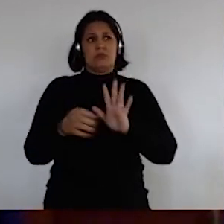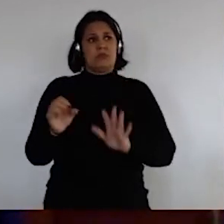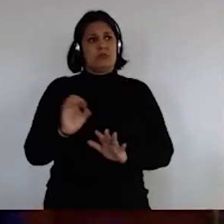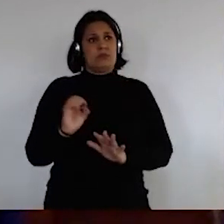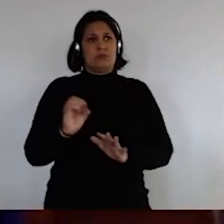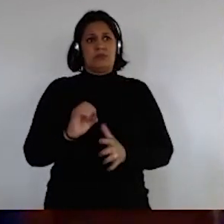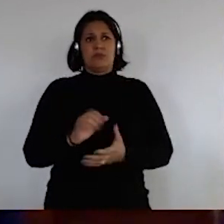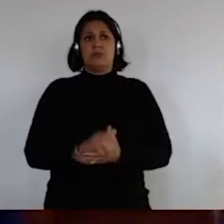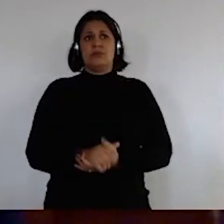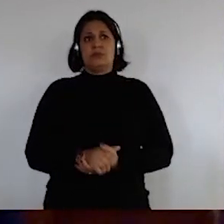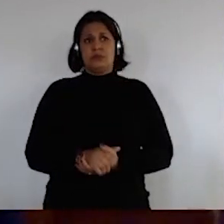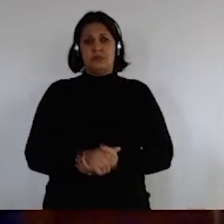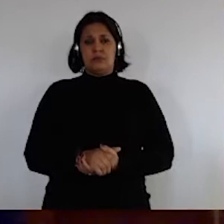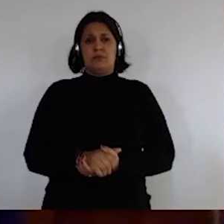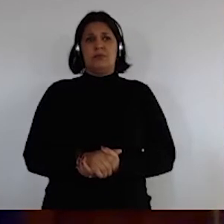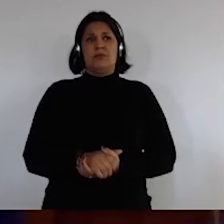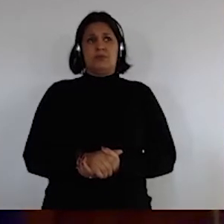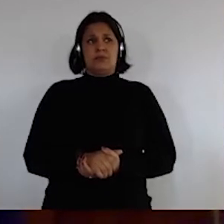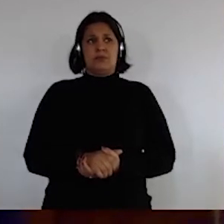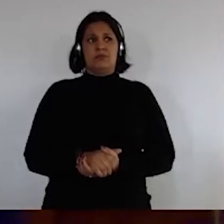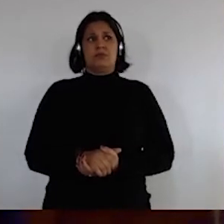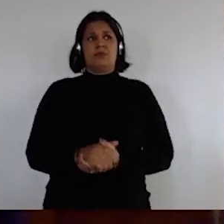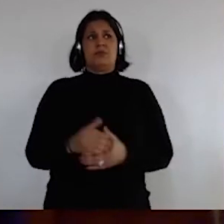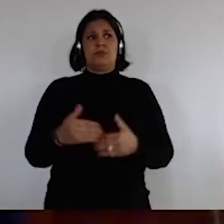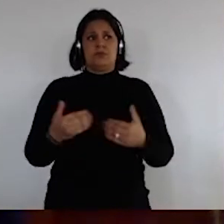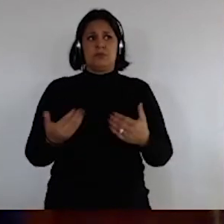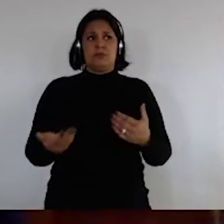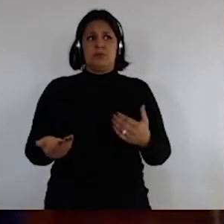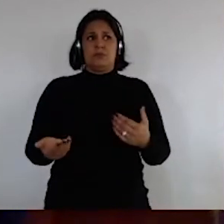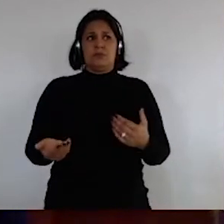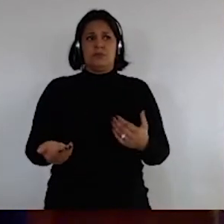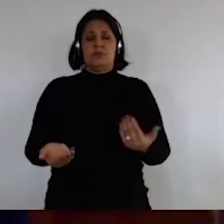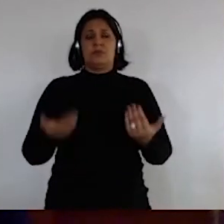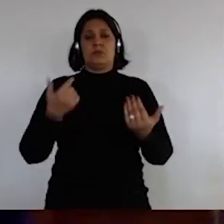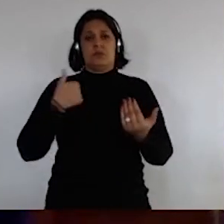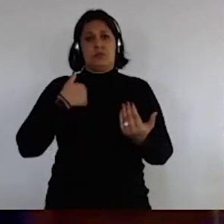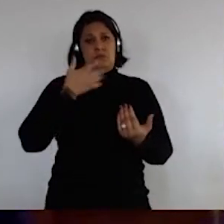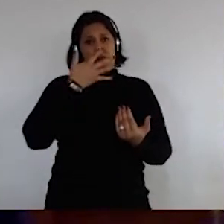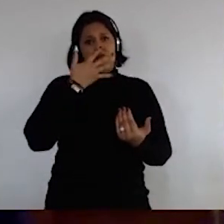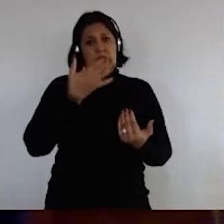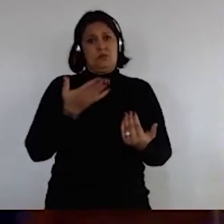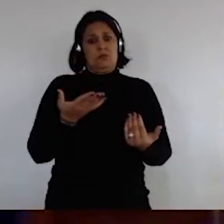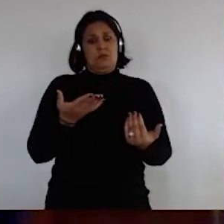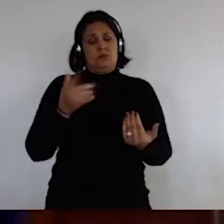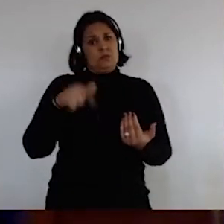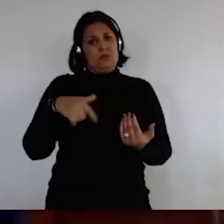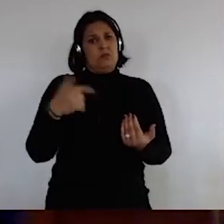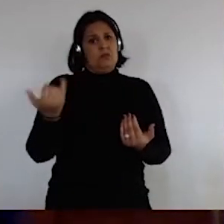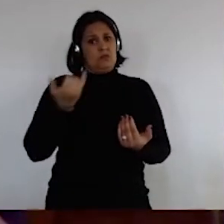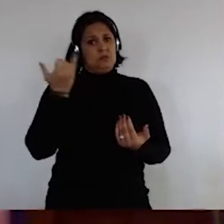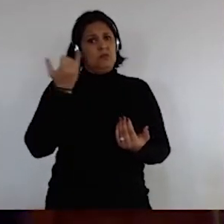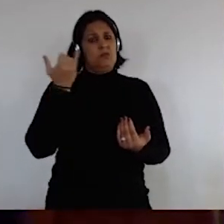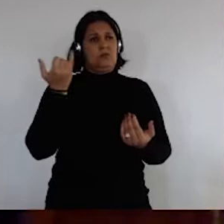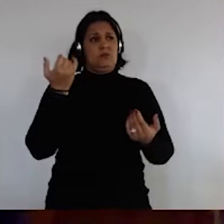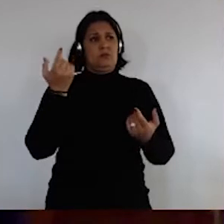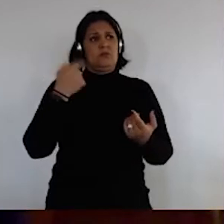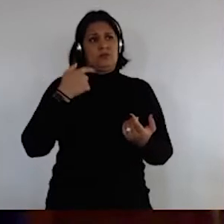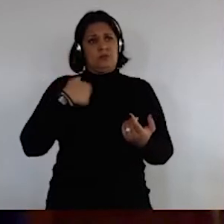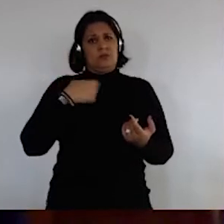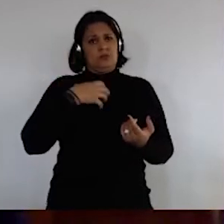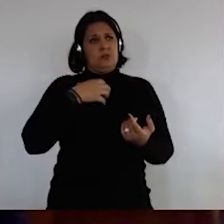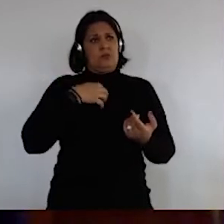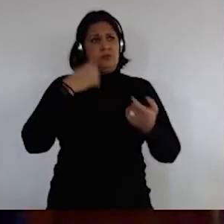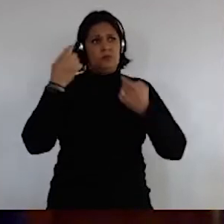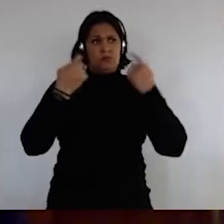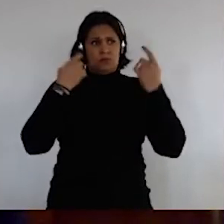nossa atividade profissional. Portanto, vejo com muita preocupação uma pseudo-ideia de